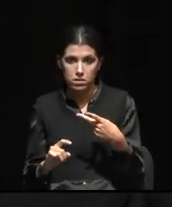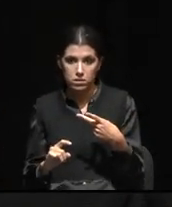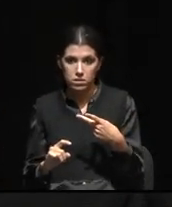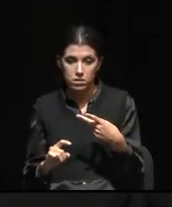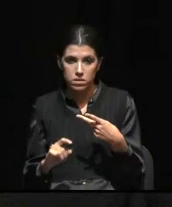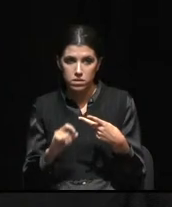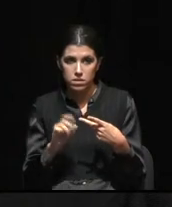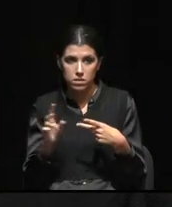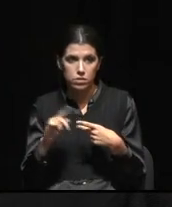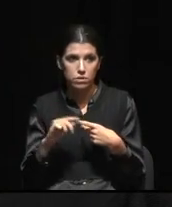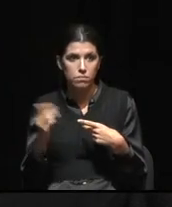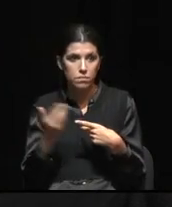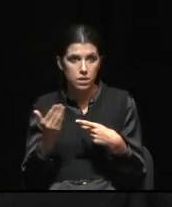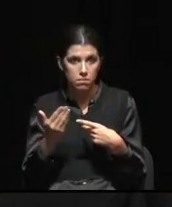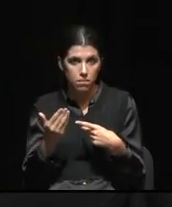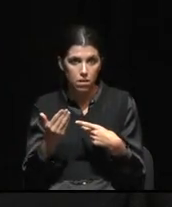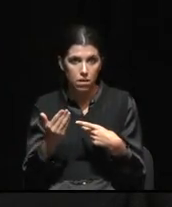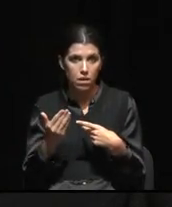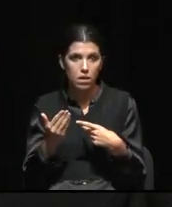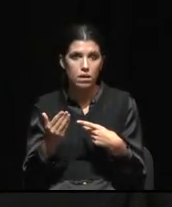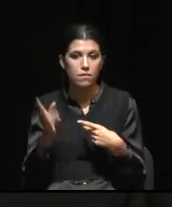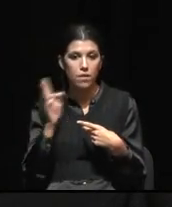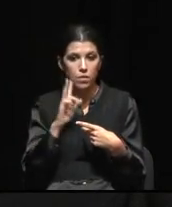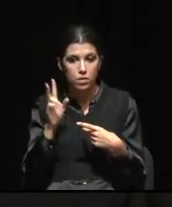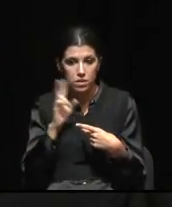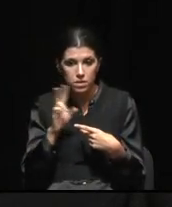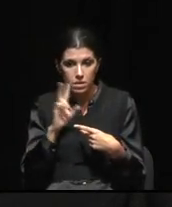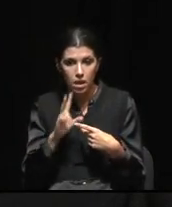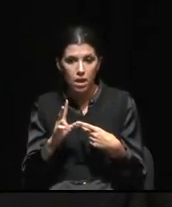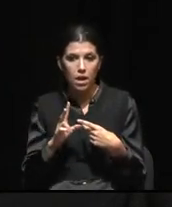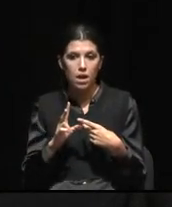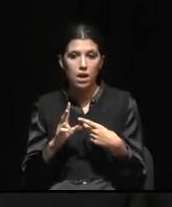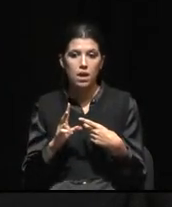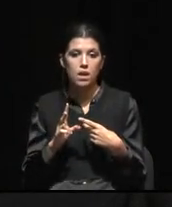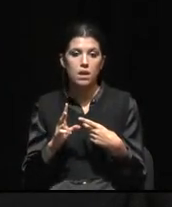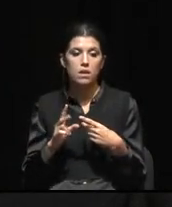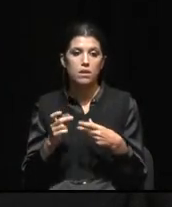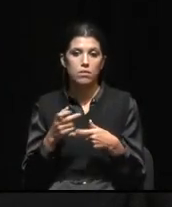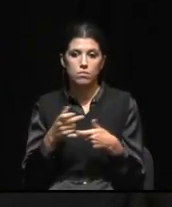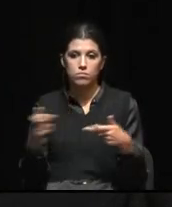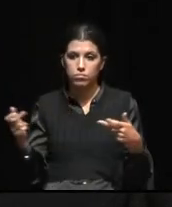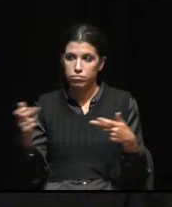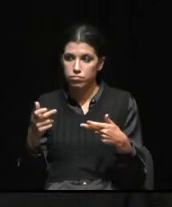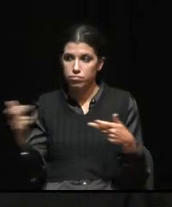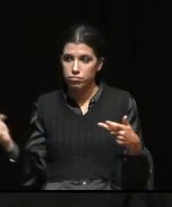parágrafos primeiro parágrafo valorizar e contribuir é um parágrafo